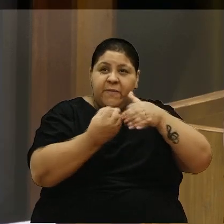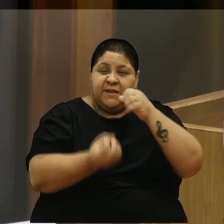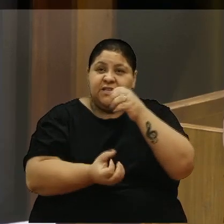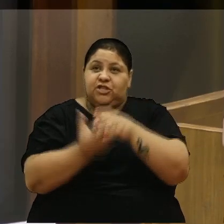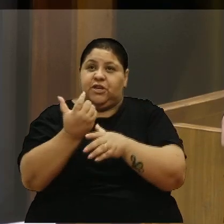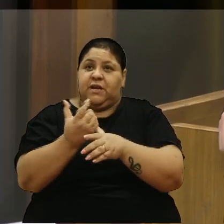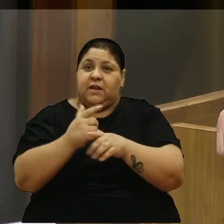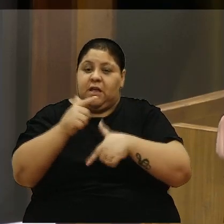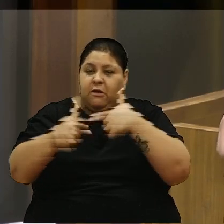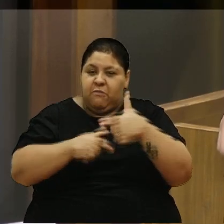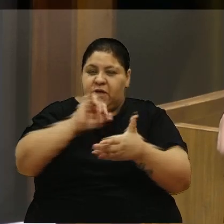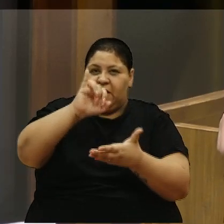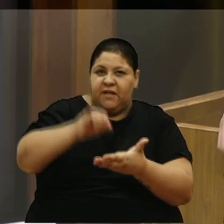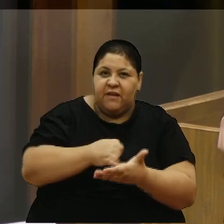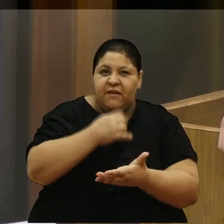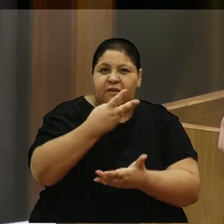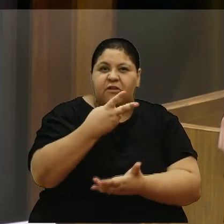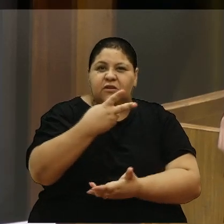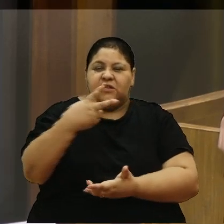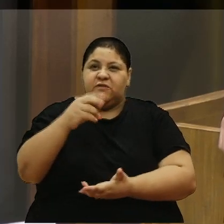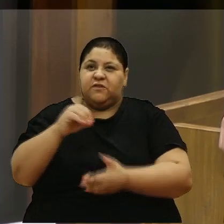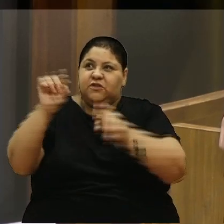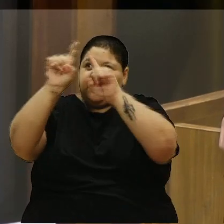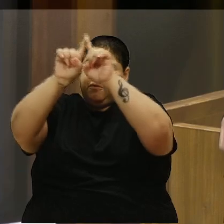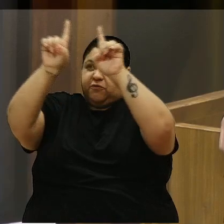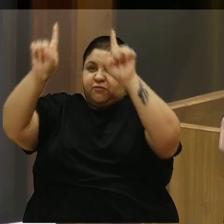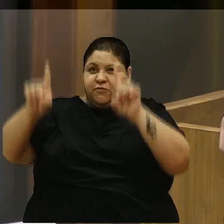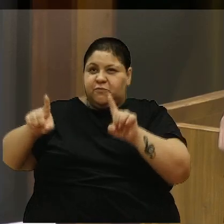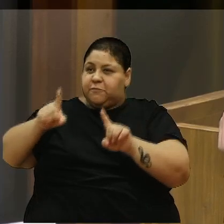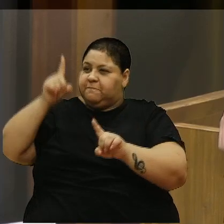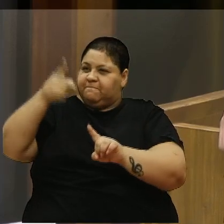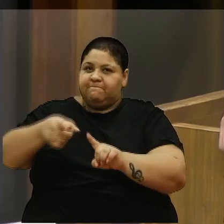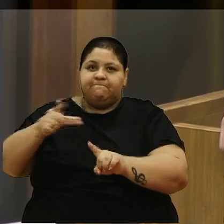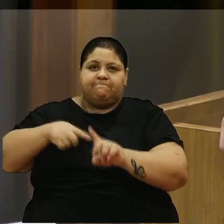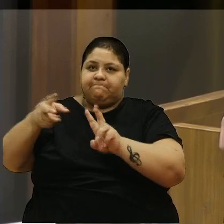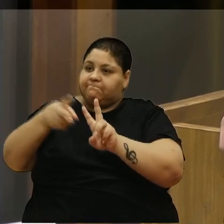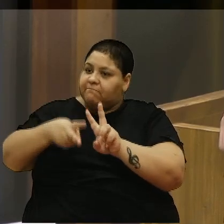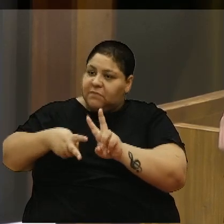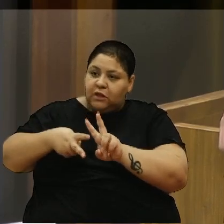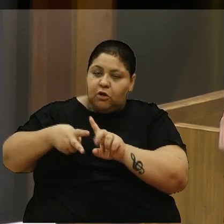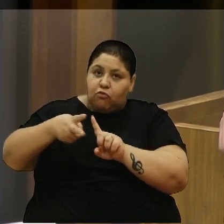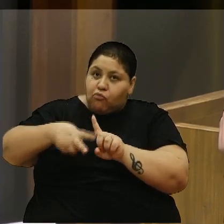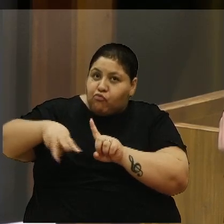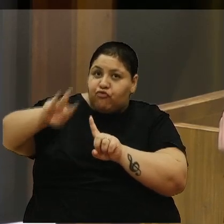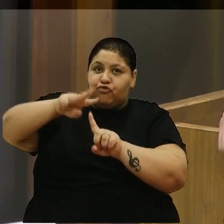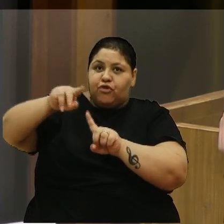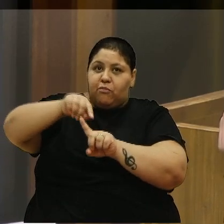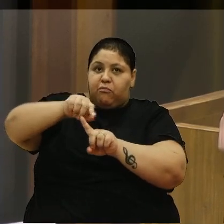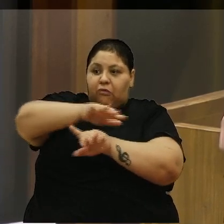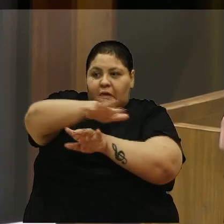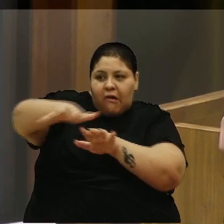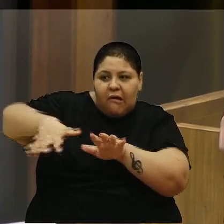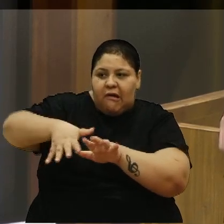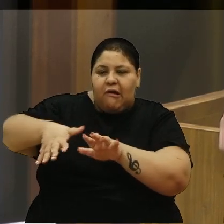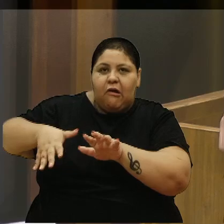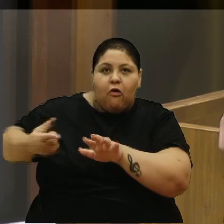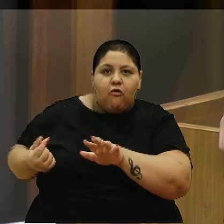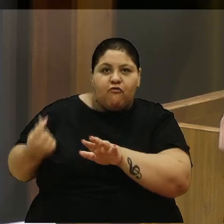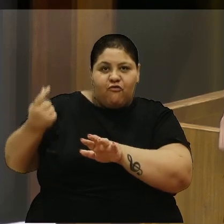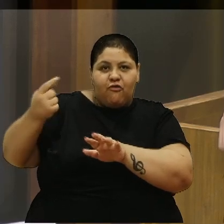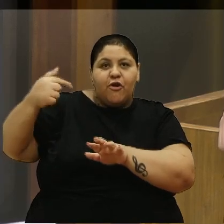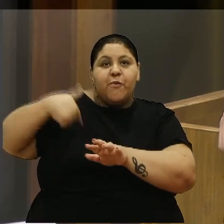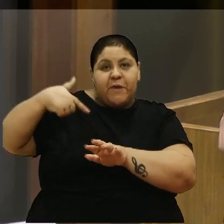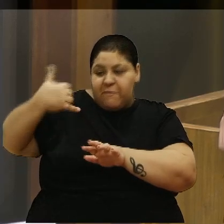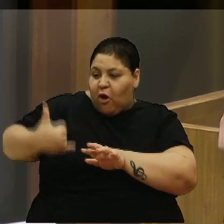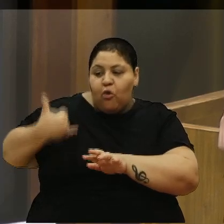impostos, 220 funcionários diretos, tem uma cadeia no mínimo triplo ao redor. Então, o valor que essa empresa gera, para mim é um motivo de